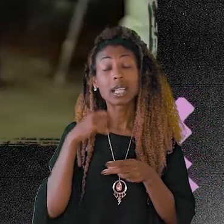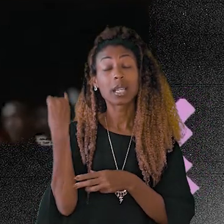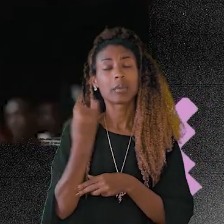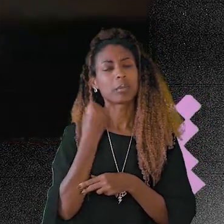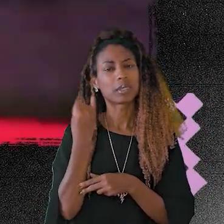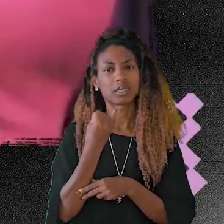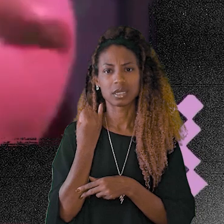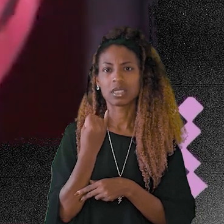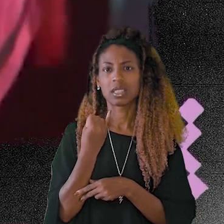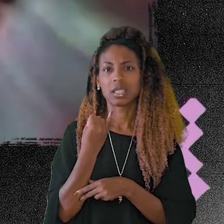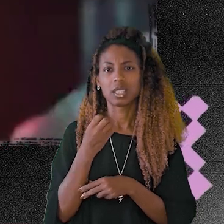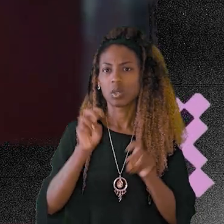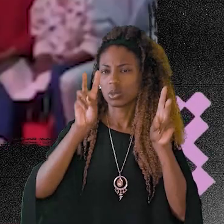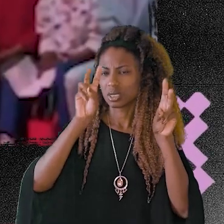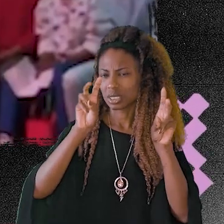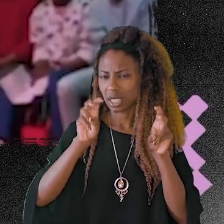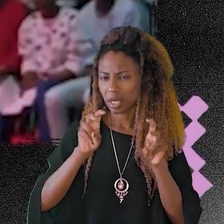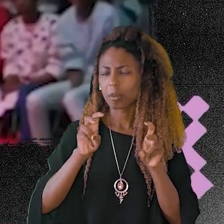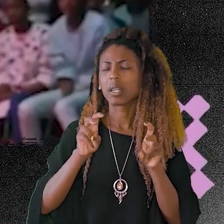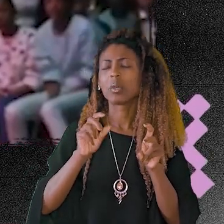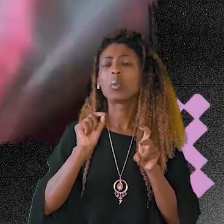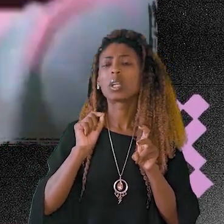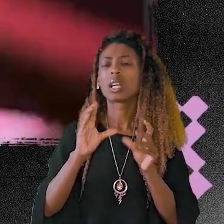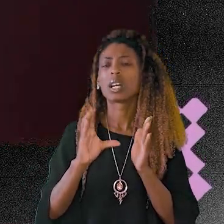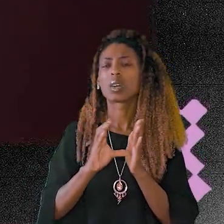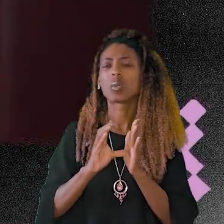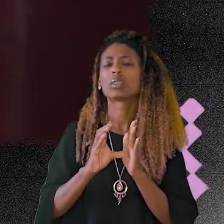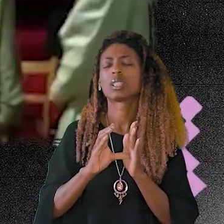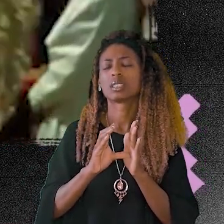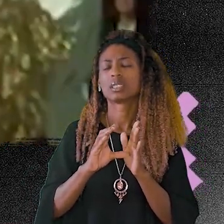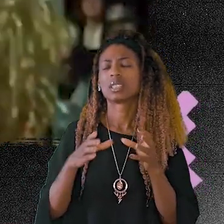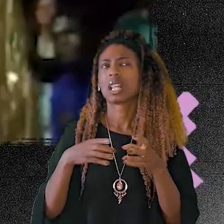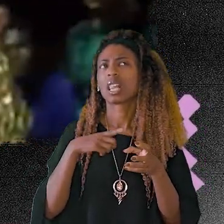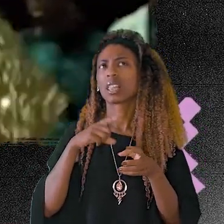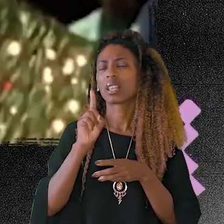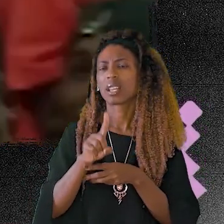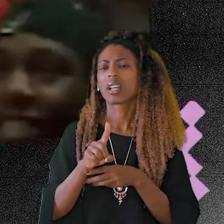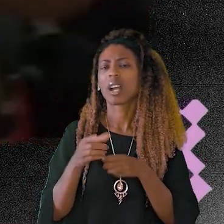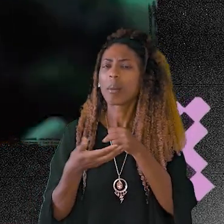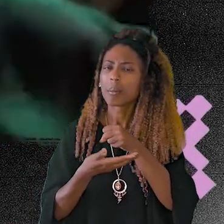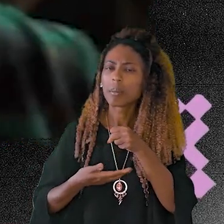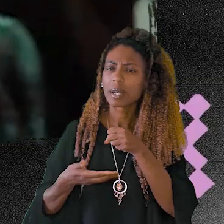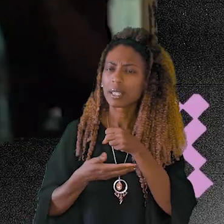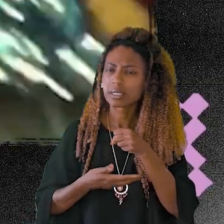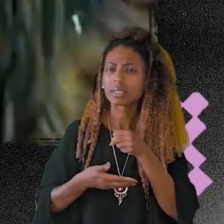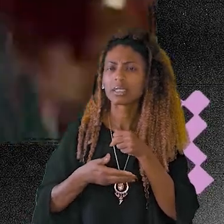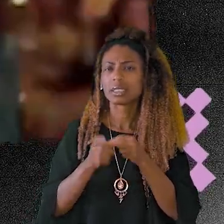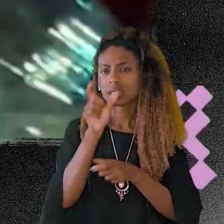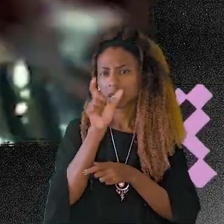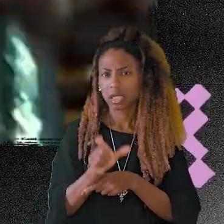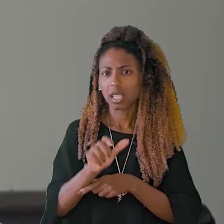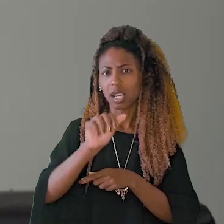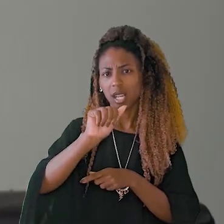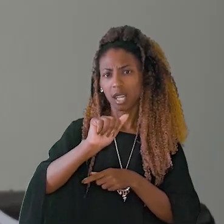Paris Burner, que fala tudo sobre a comunidade, né, que tem uma figura muito importante, que foi um pilar de tudo, que é uma travesti preta, que